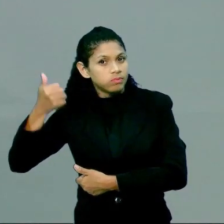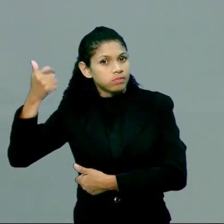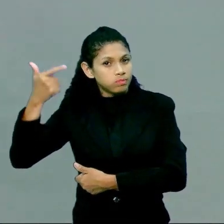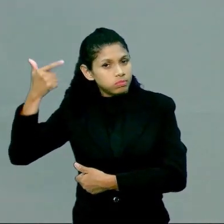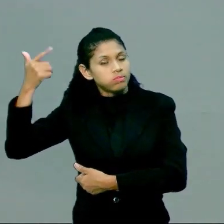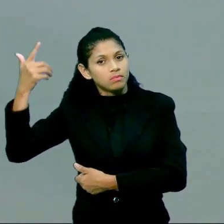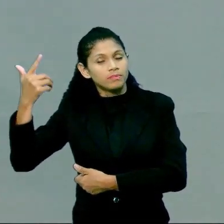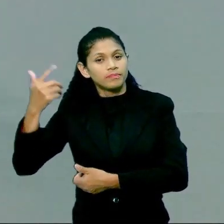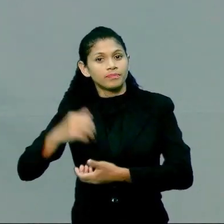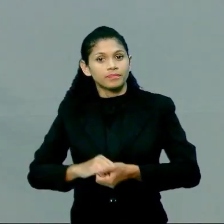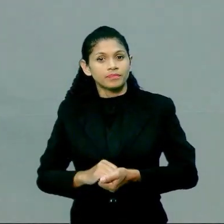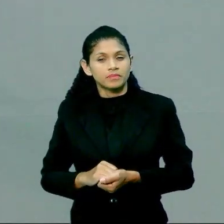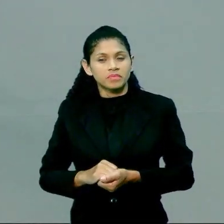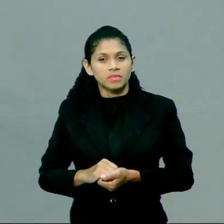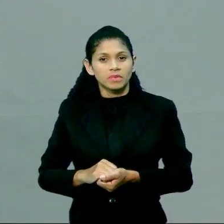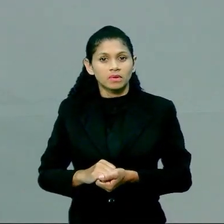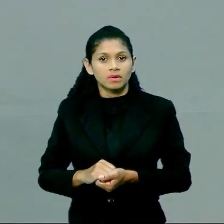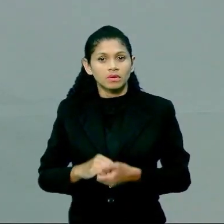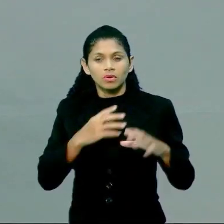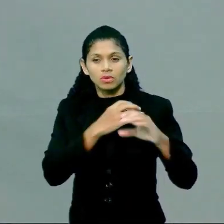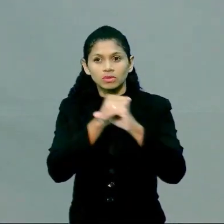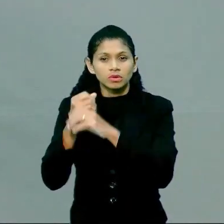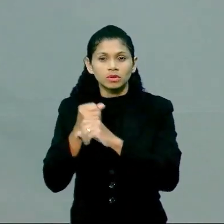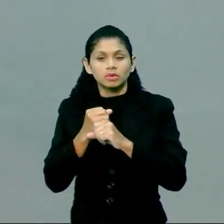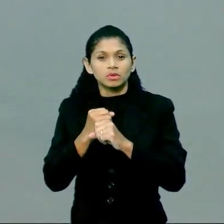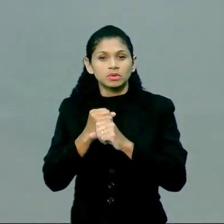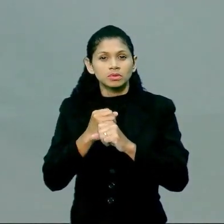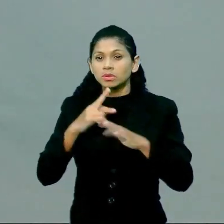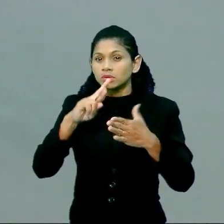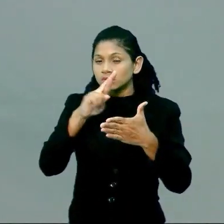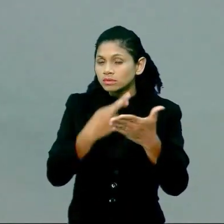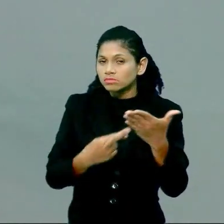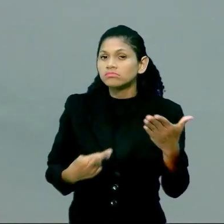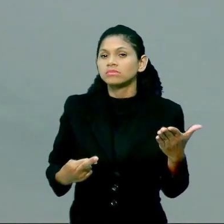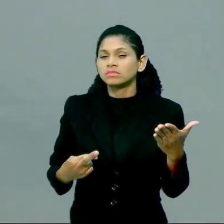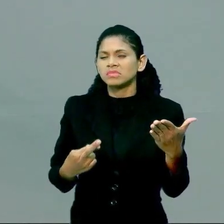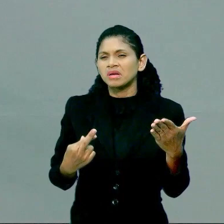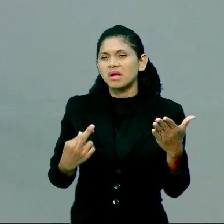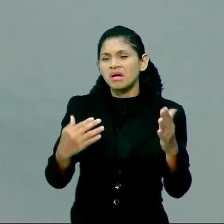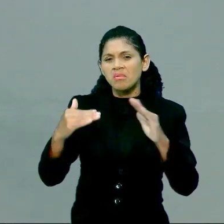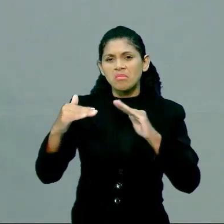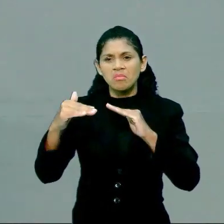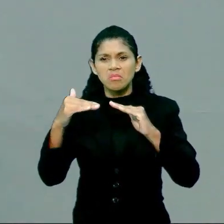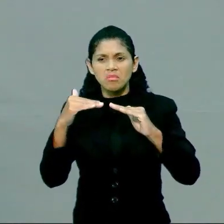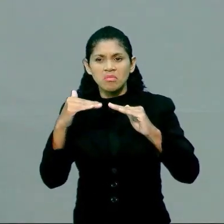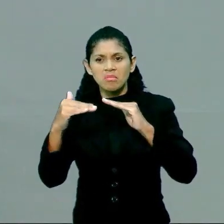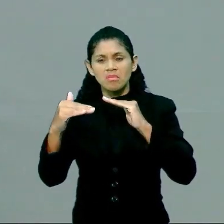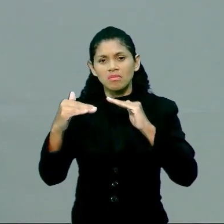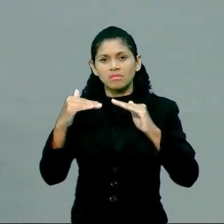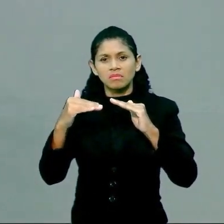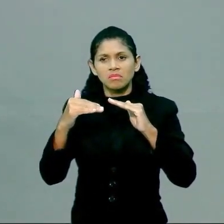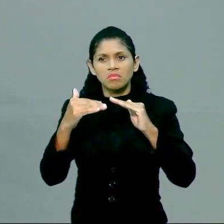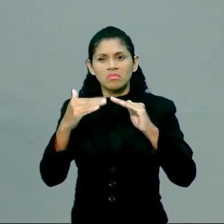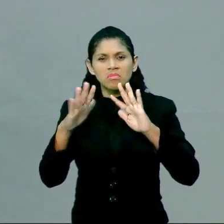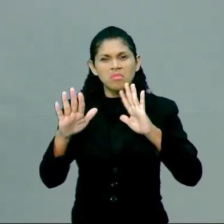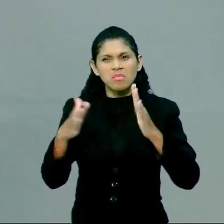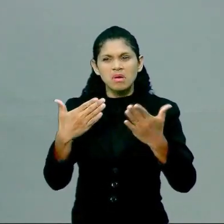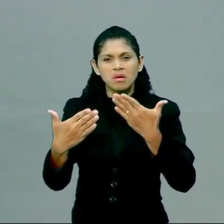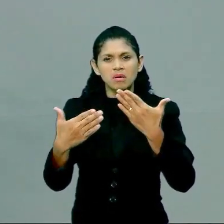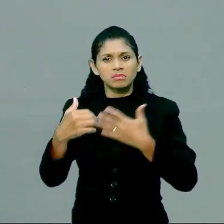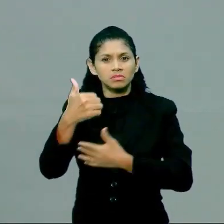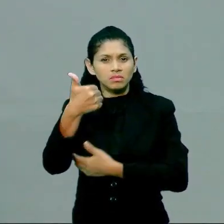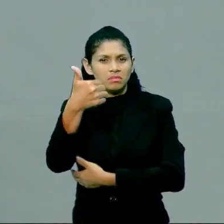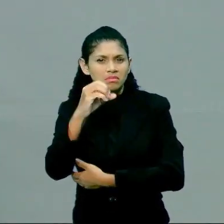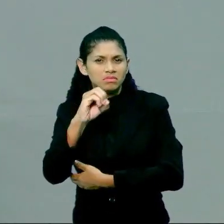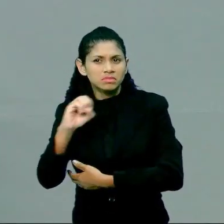Enem, por exemplo, nota de redação, entre outros quesitos, você vai ver que a galera está na média, entre 500 pontos, né? A galera vai ali para fazer entre